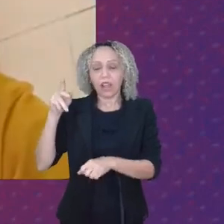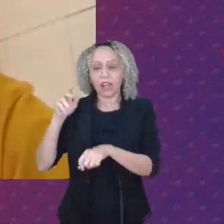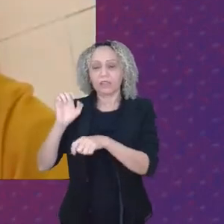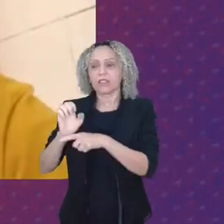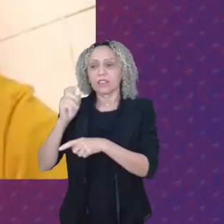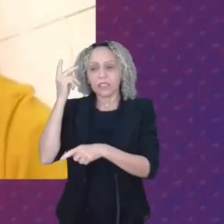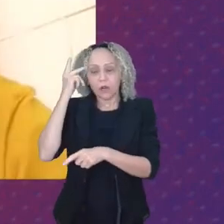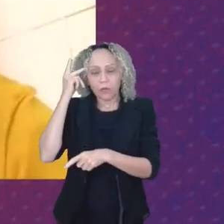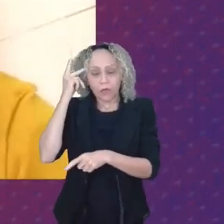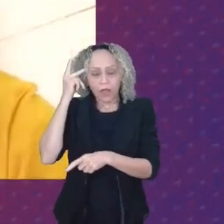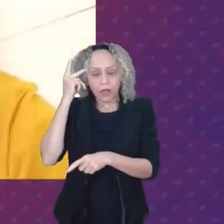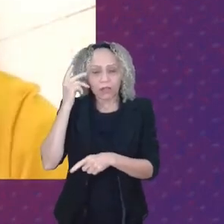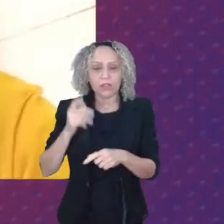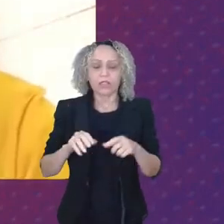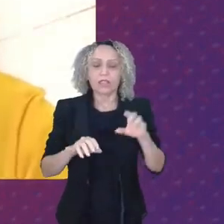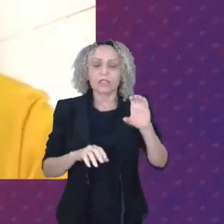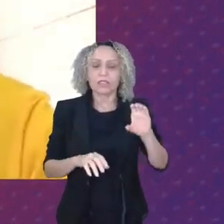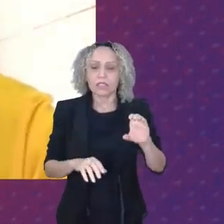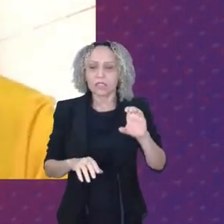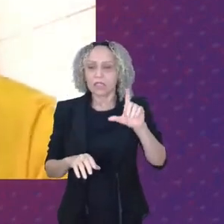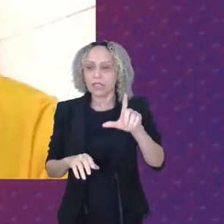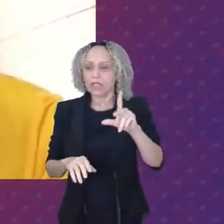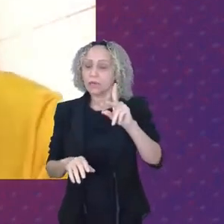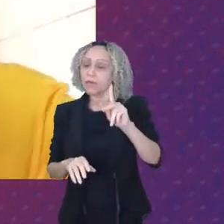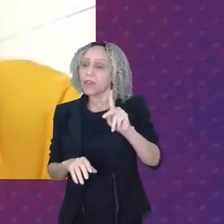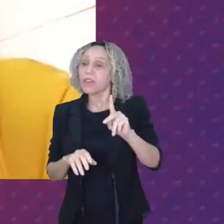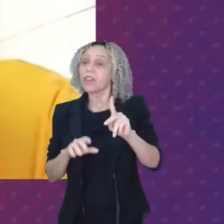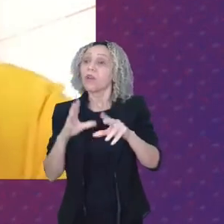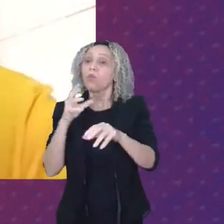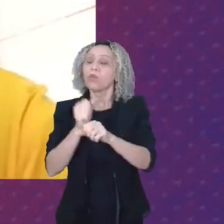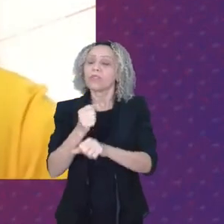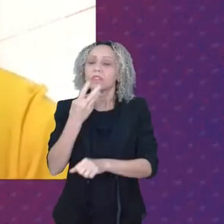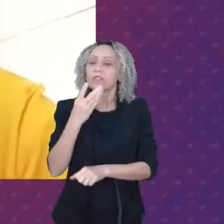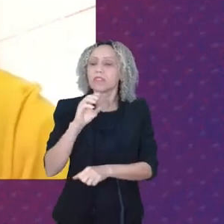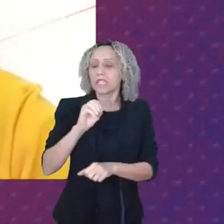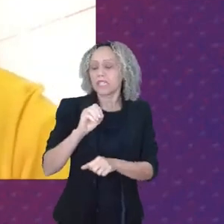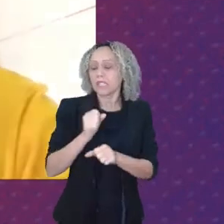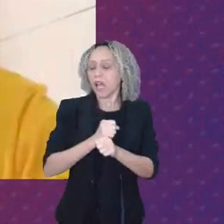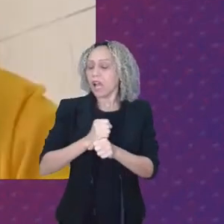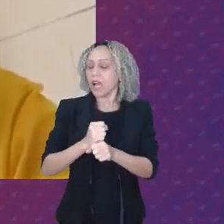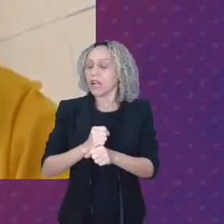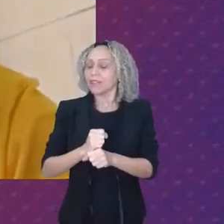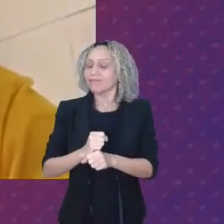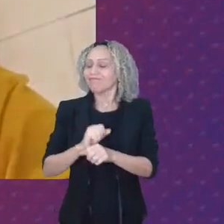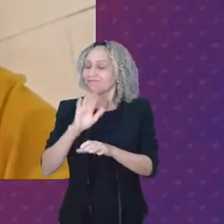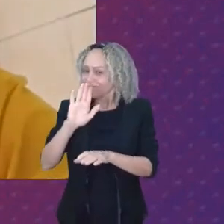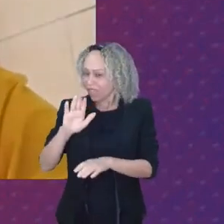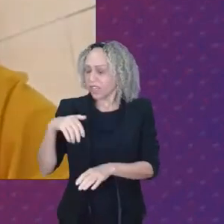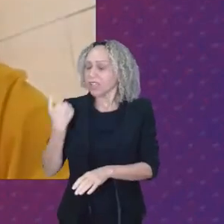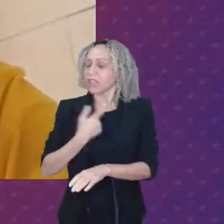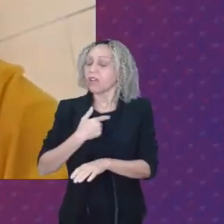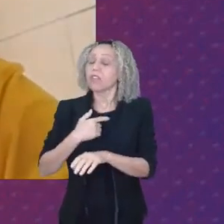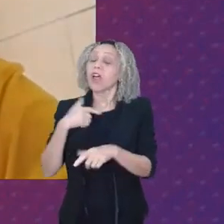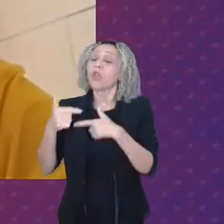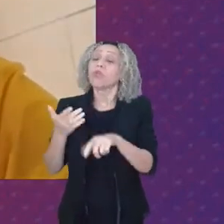anos, então você imagina que a nossa luta é bem anterior à CLT e nós não